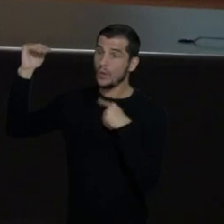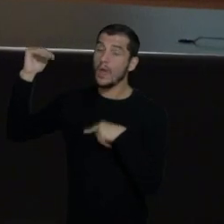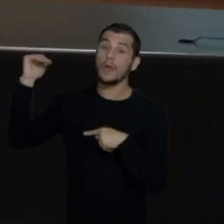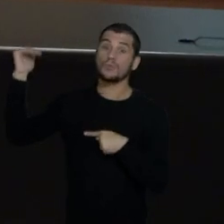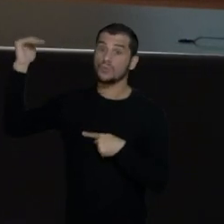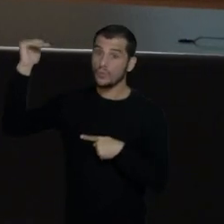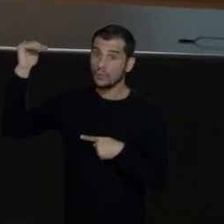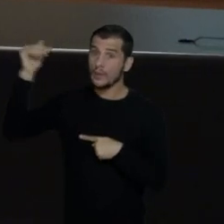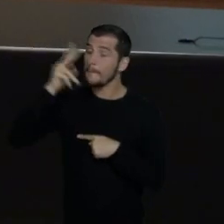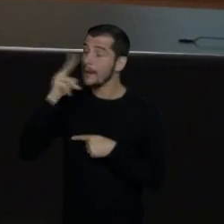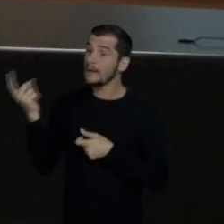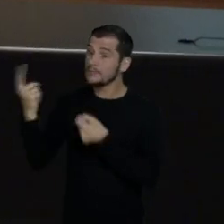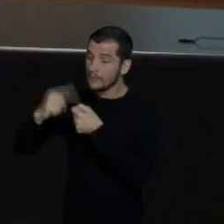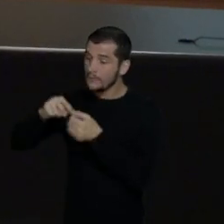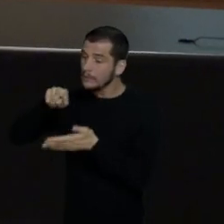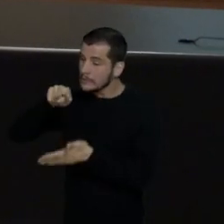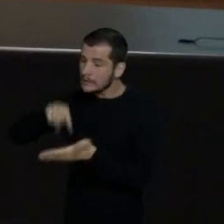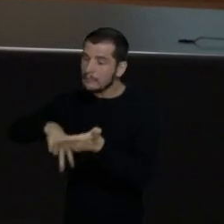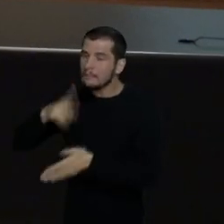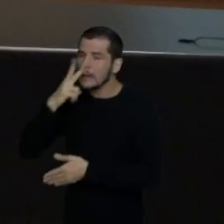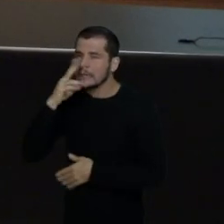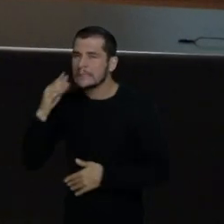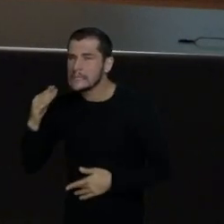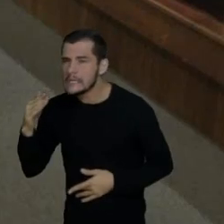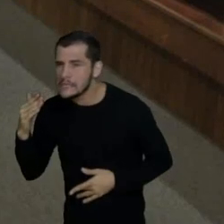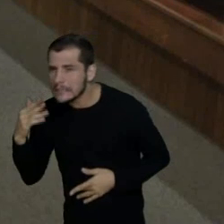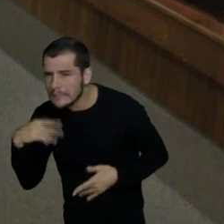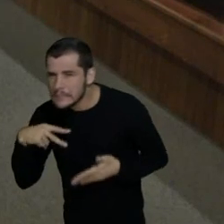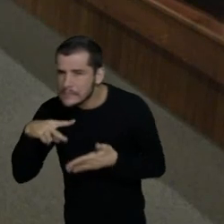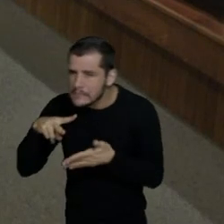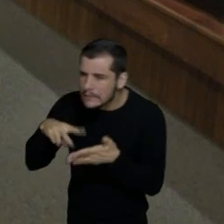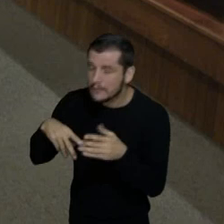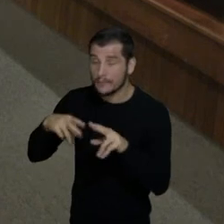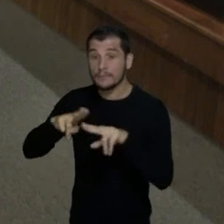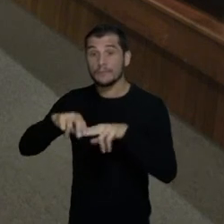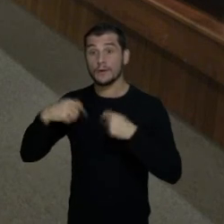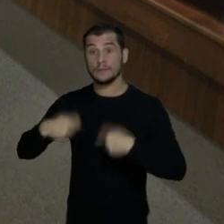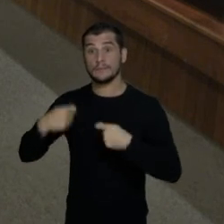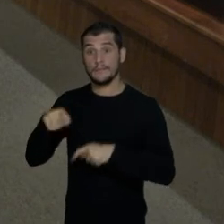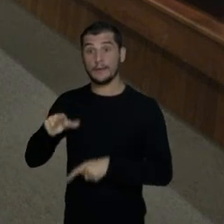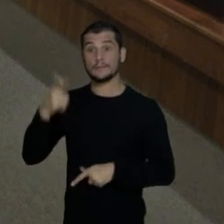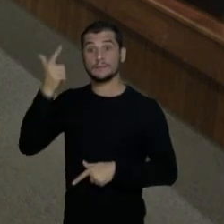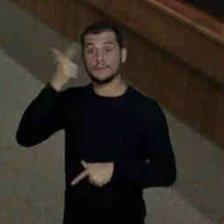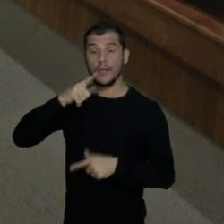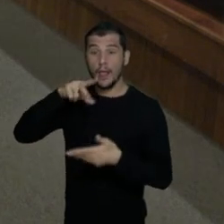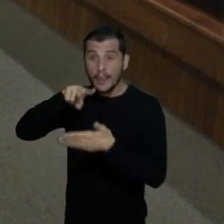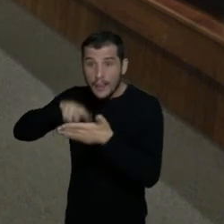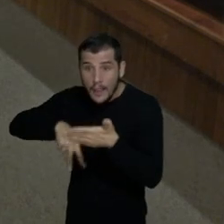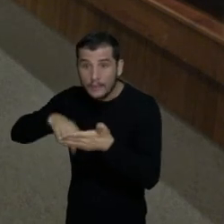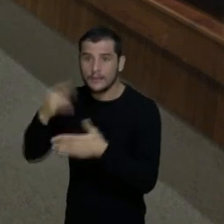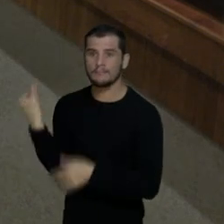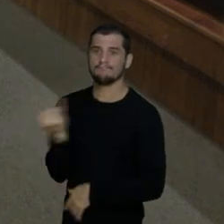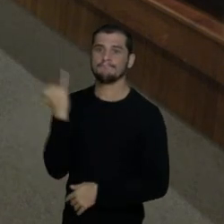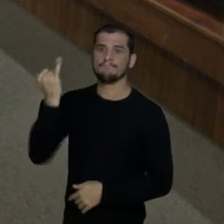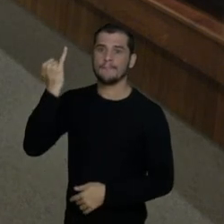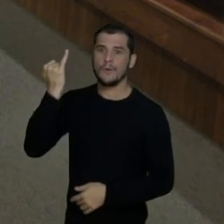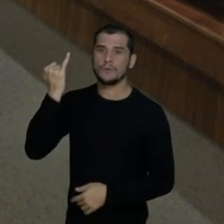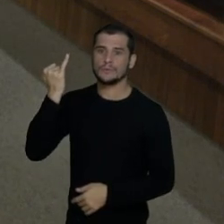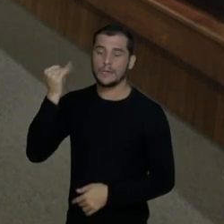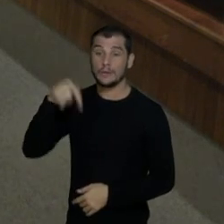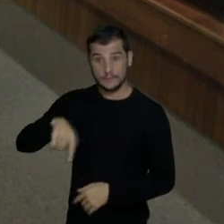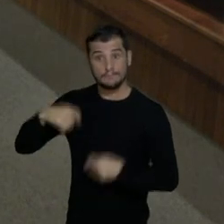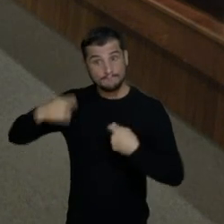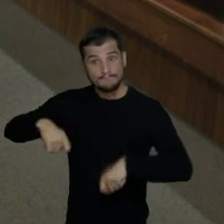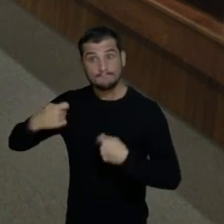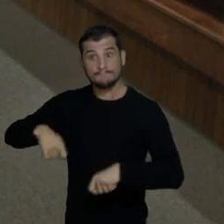truncada a leitura é mais lenta então regularidade e rotina são muito importantes a gente precisa